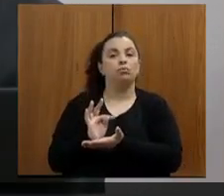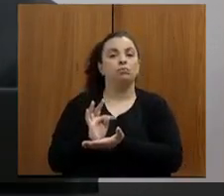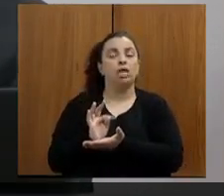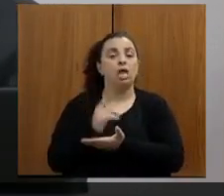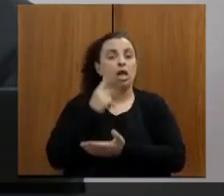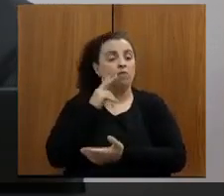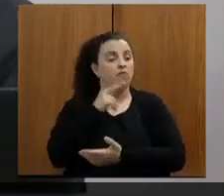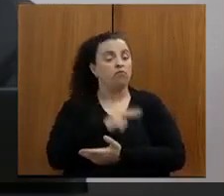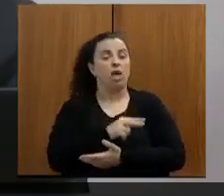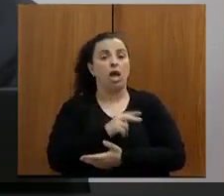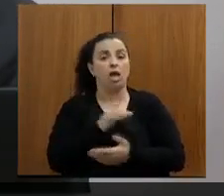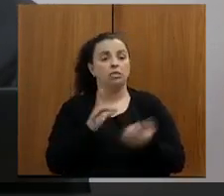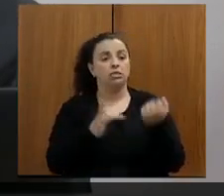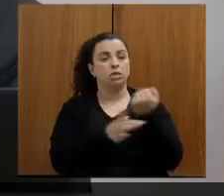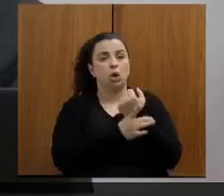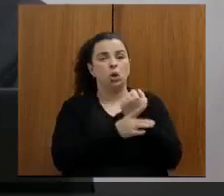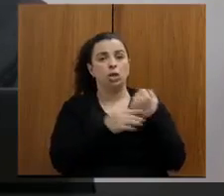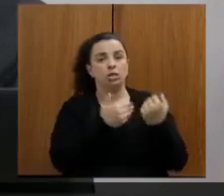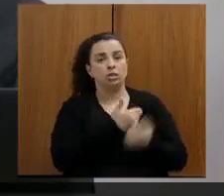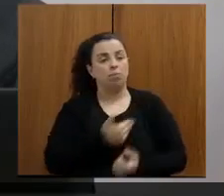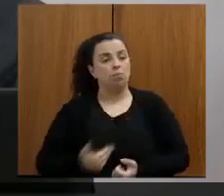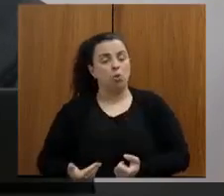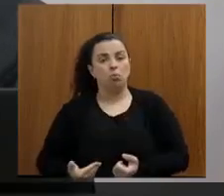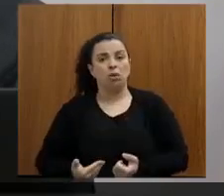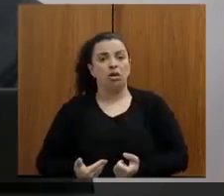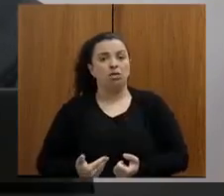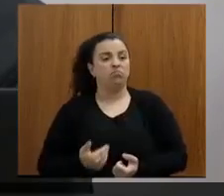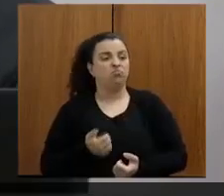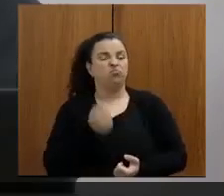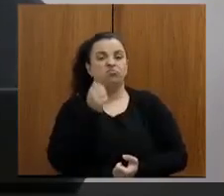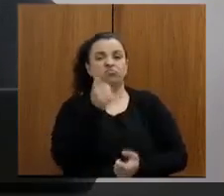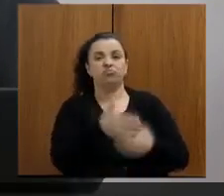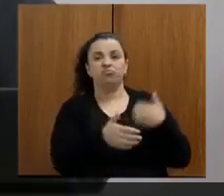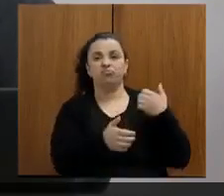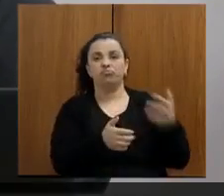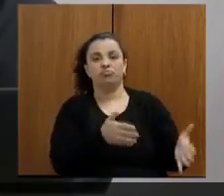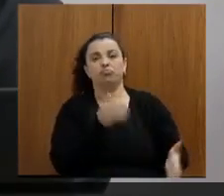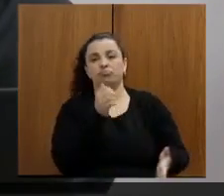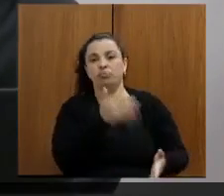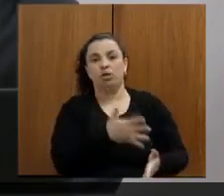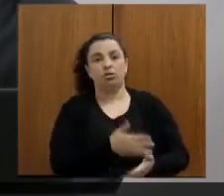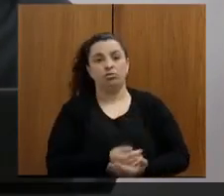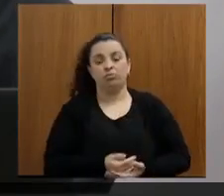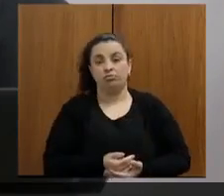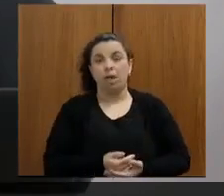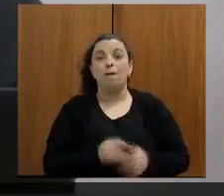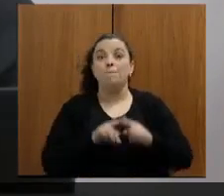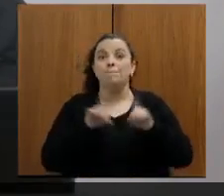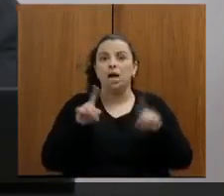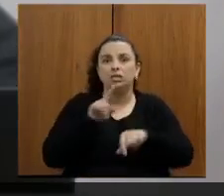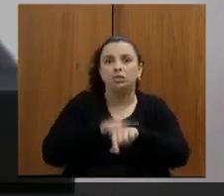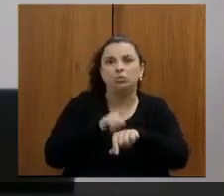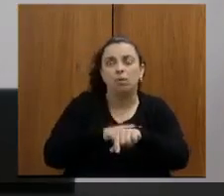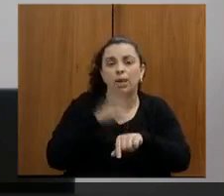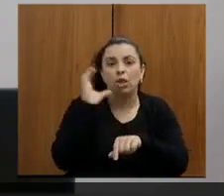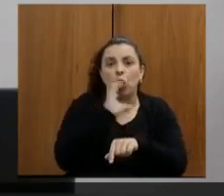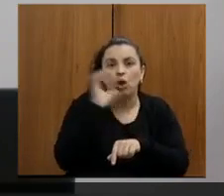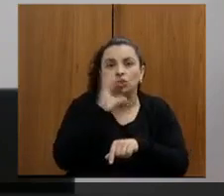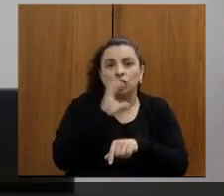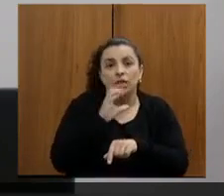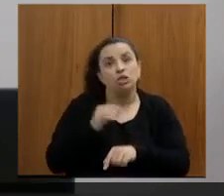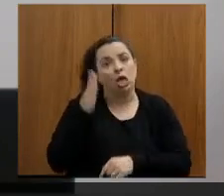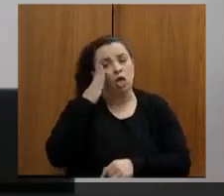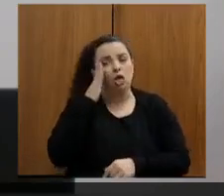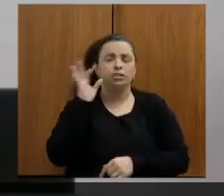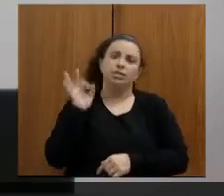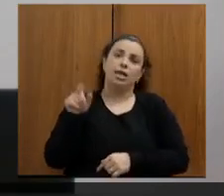as forças de Segurança Pública como trata-se a chamada vala comum mas na hora do perigo eu tenho certeza